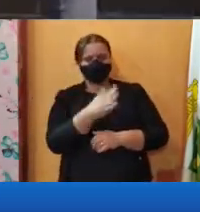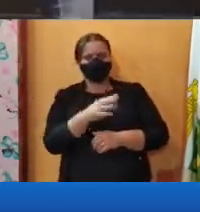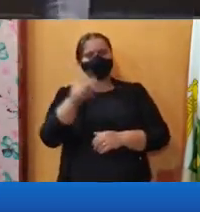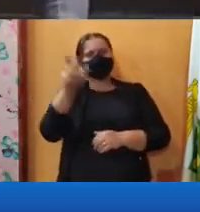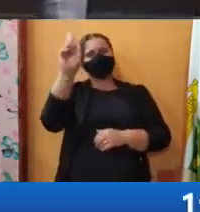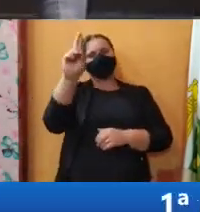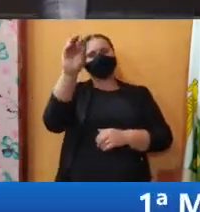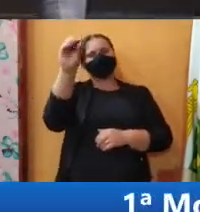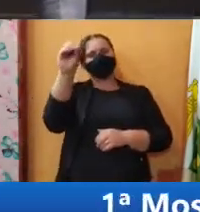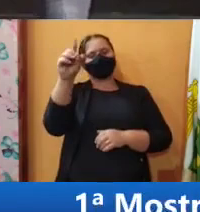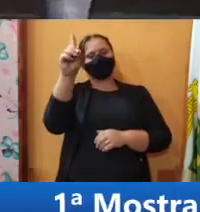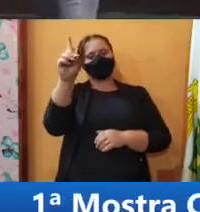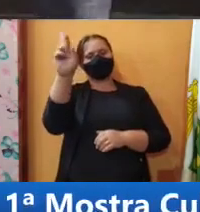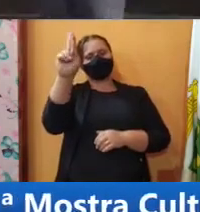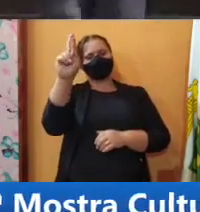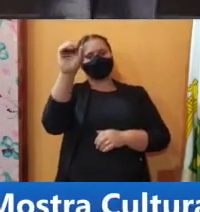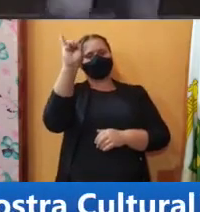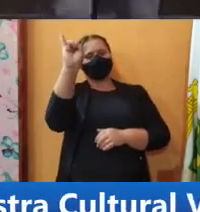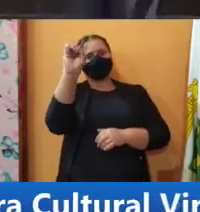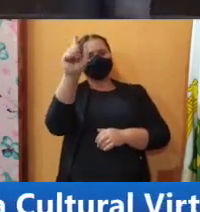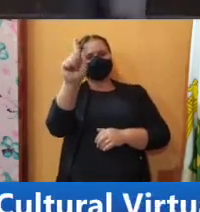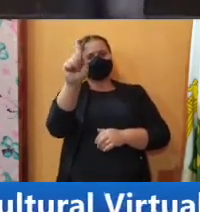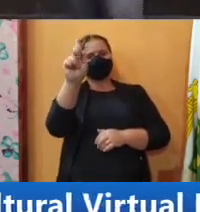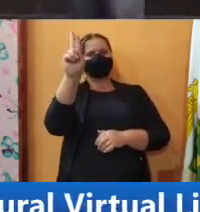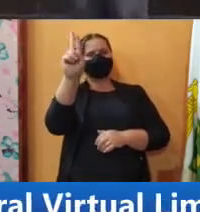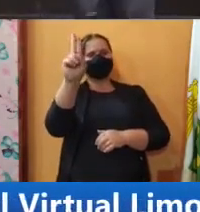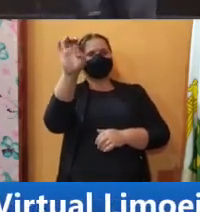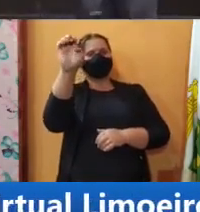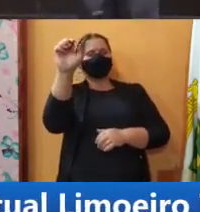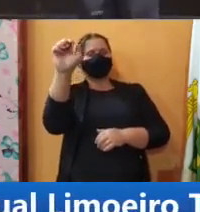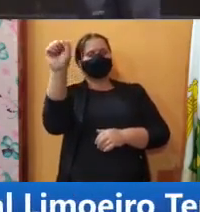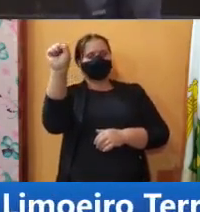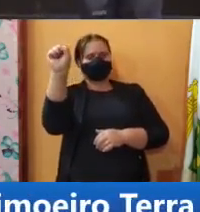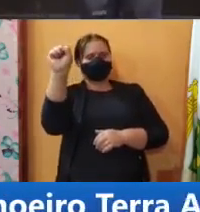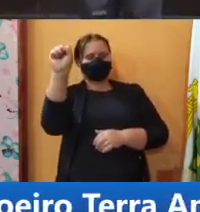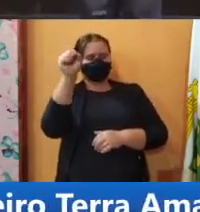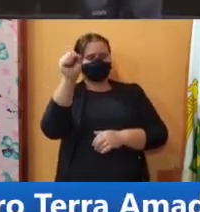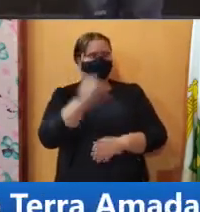É. José Ataliano, que ninguém conhece. José